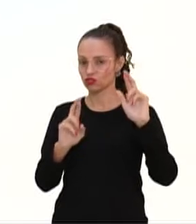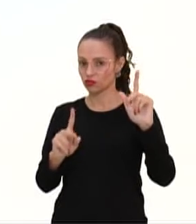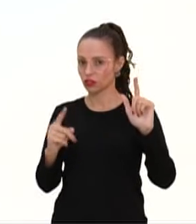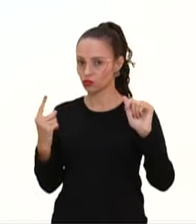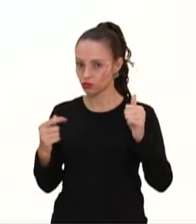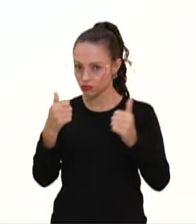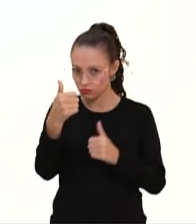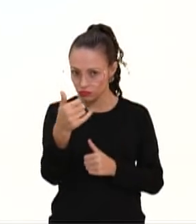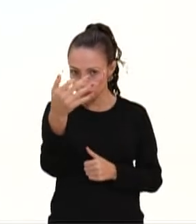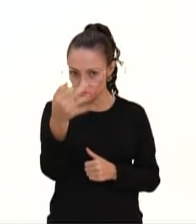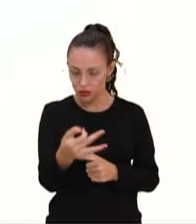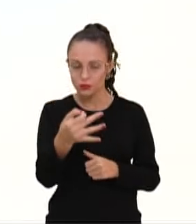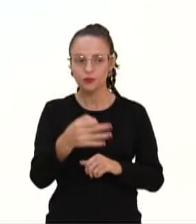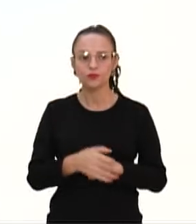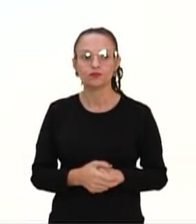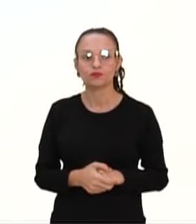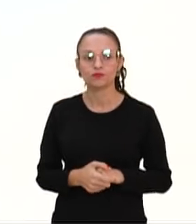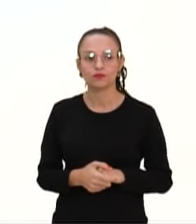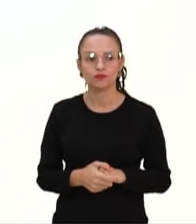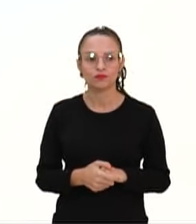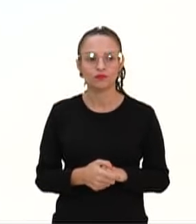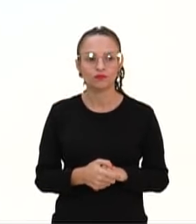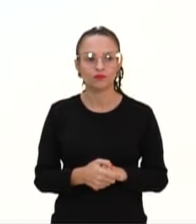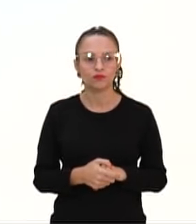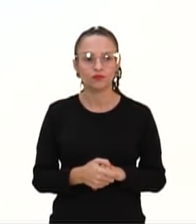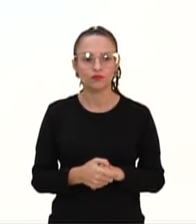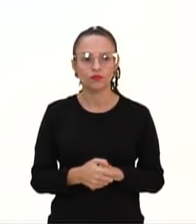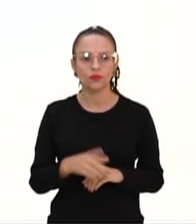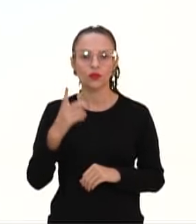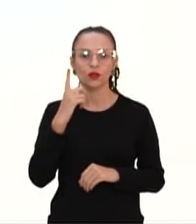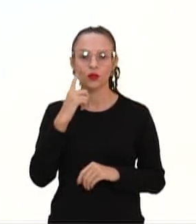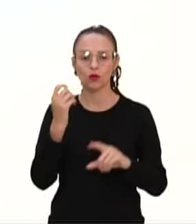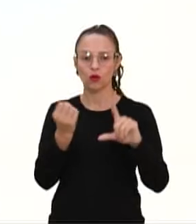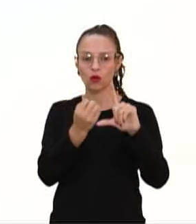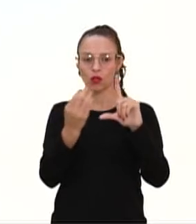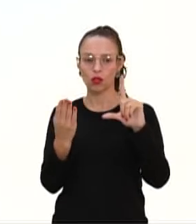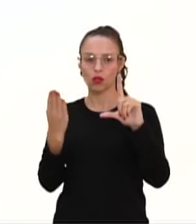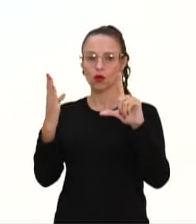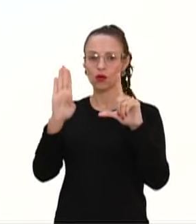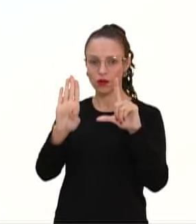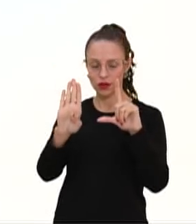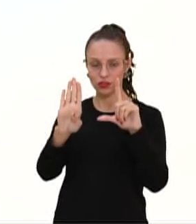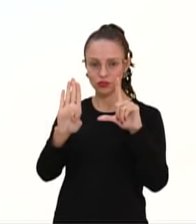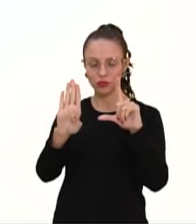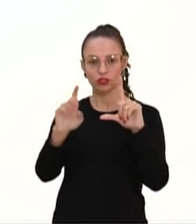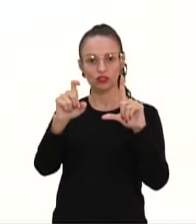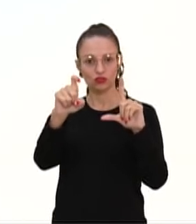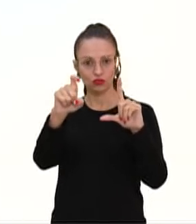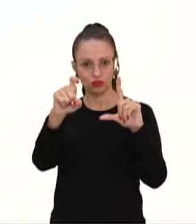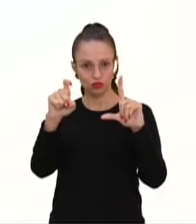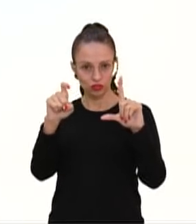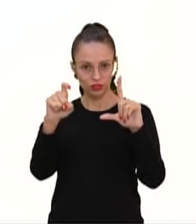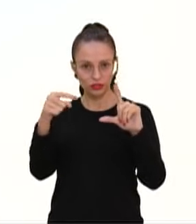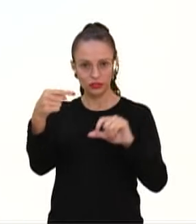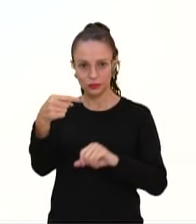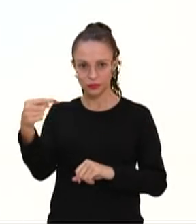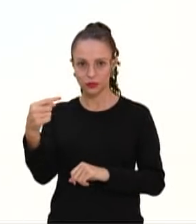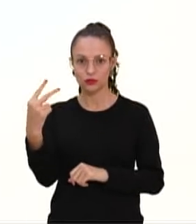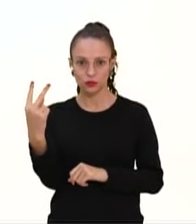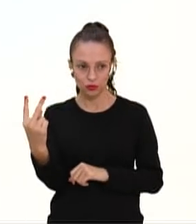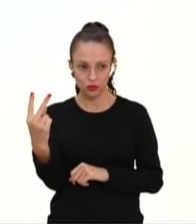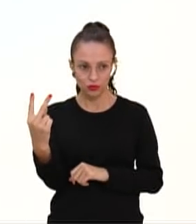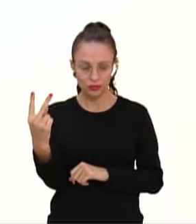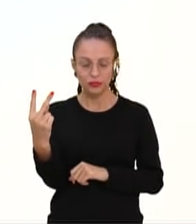1. Então está tudo certo com a base. Então a gente olha para o logaritmando. O logaritmando é x menos 2.